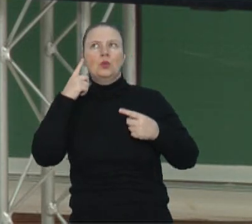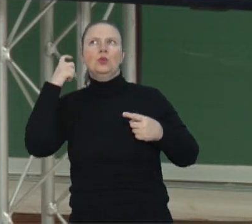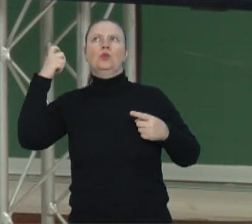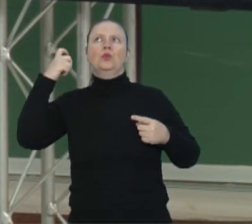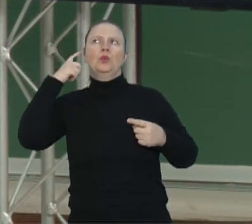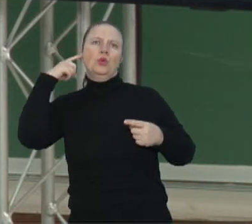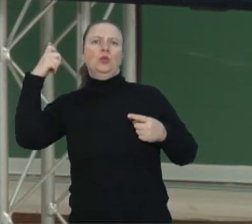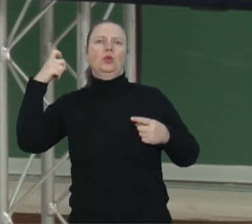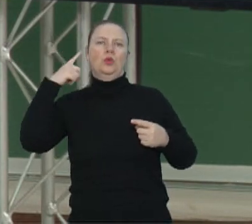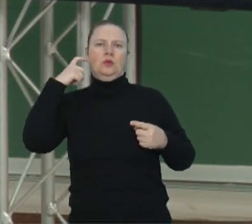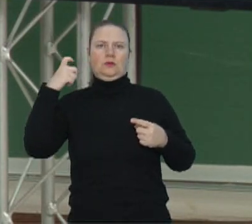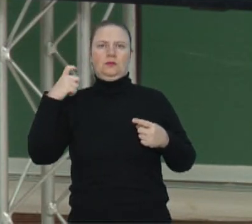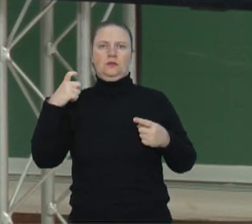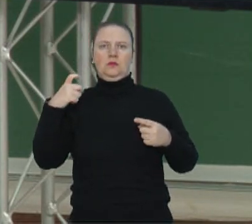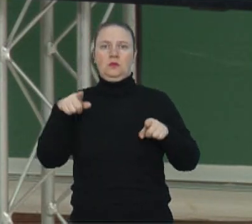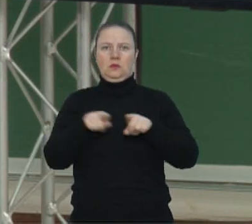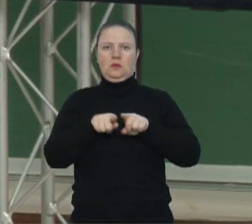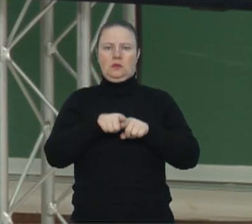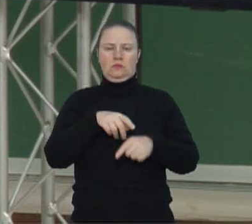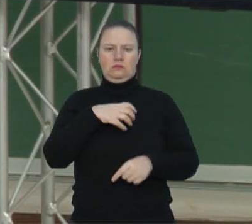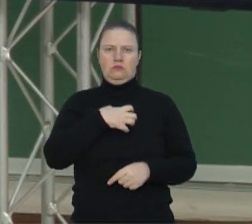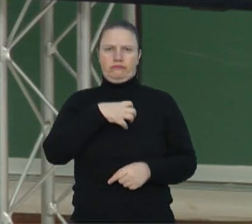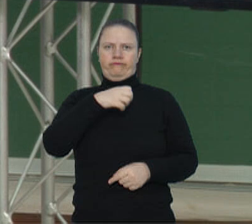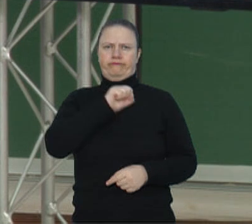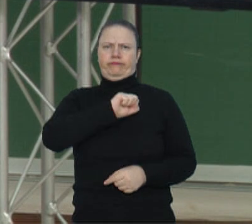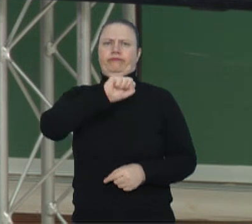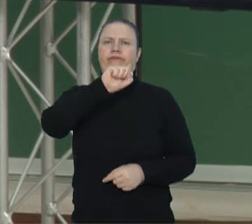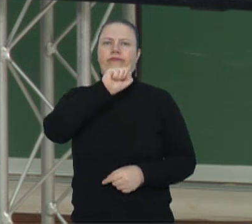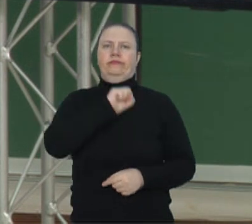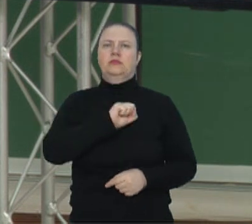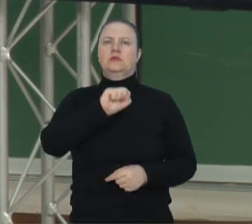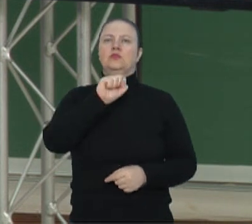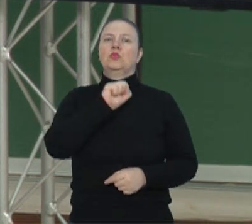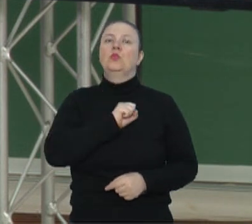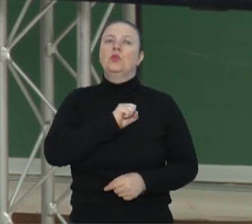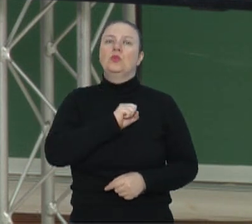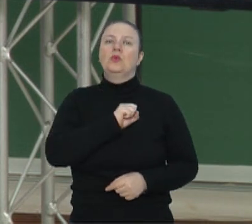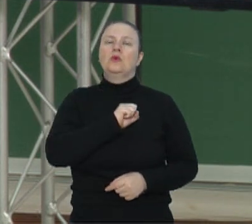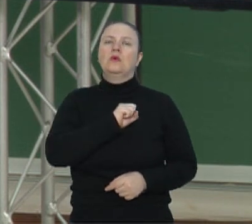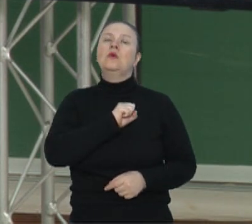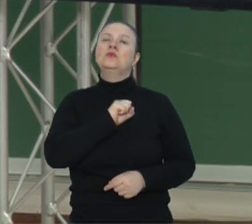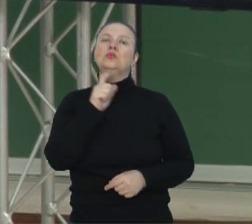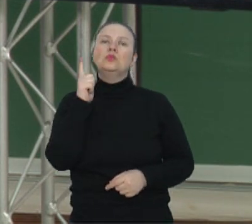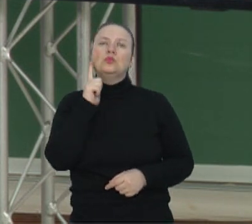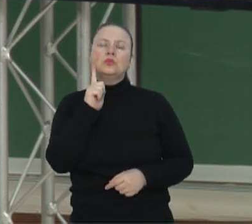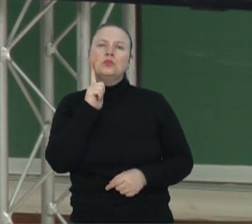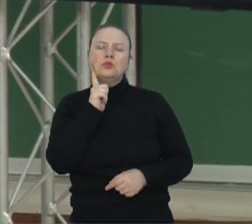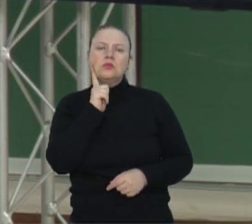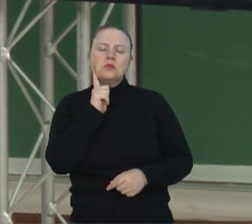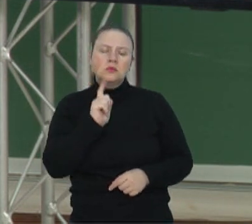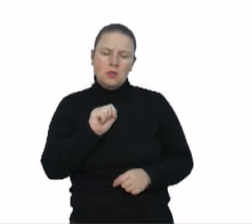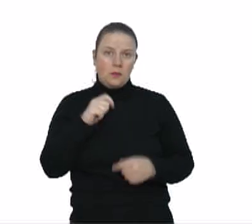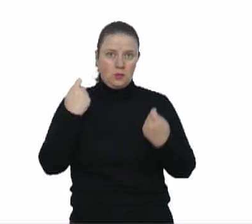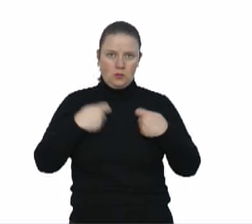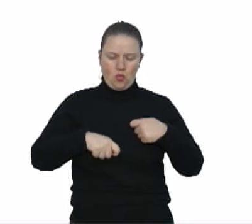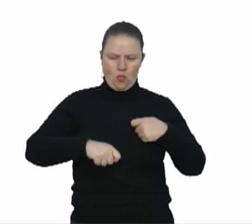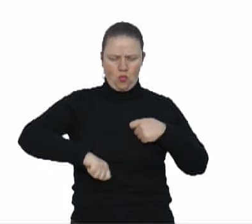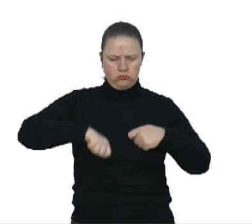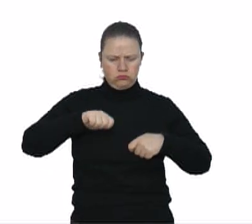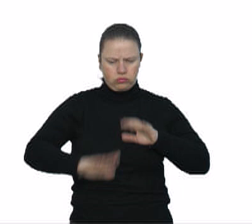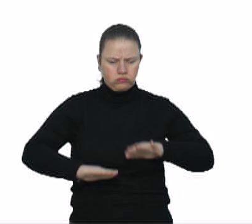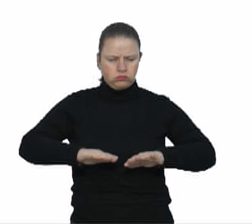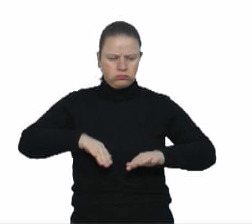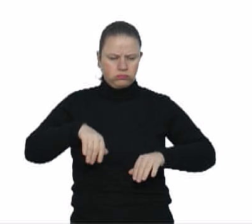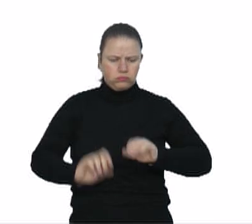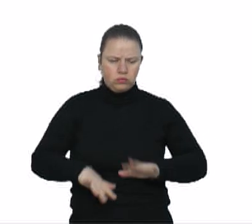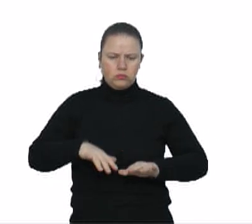Então, ele produz vibrações e a gente se apropriou da acústica para a gente poder trabalhar o som. A